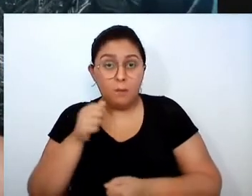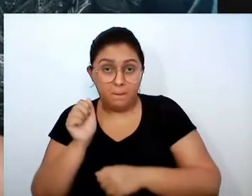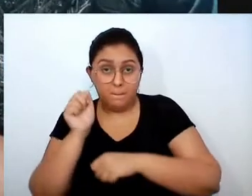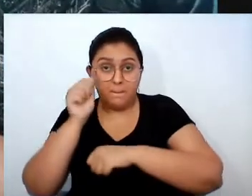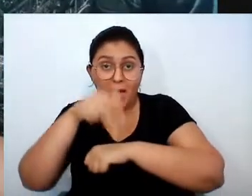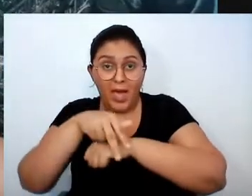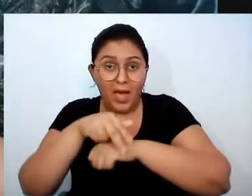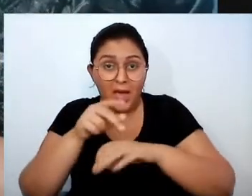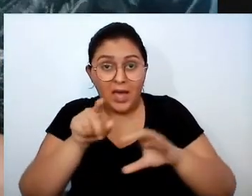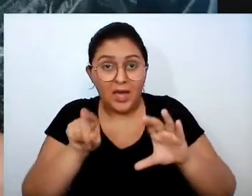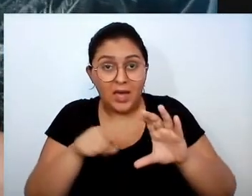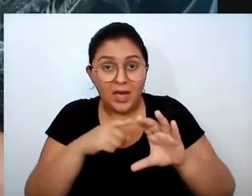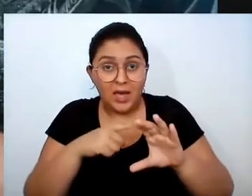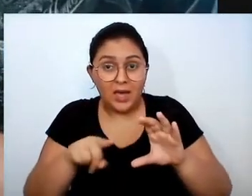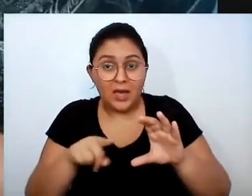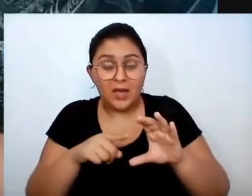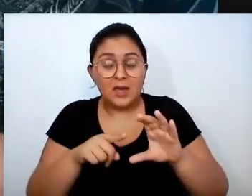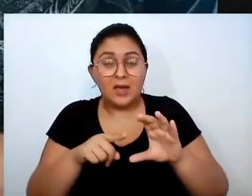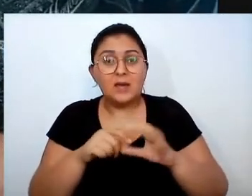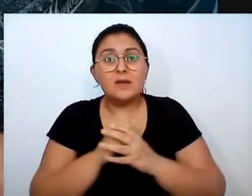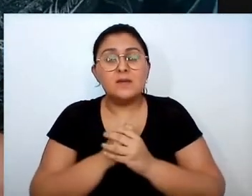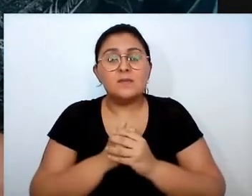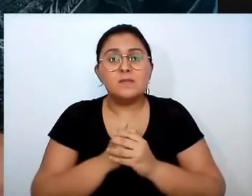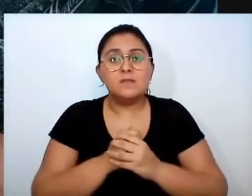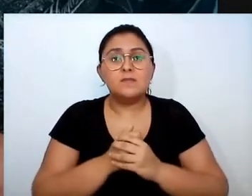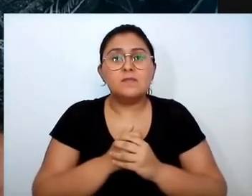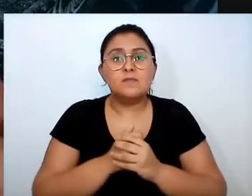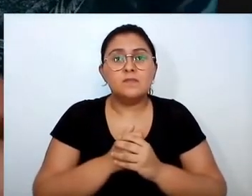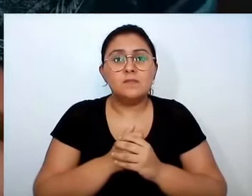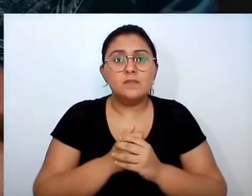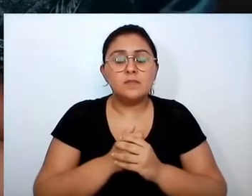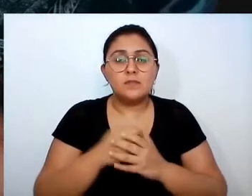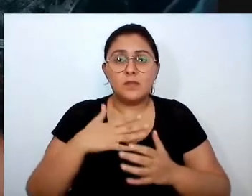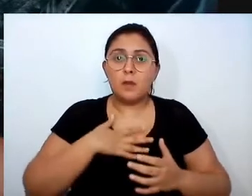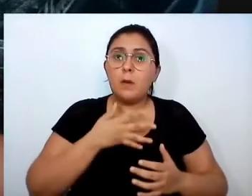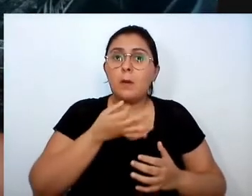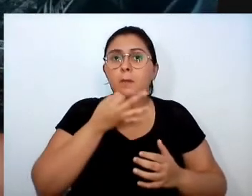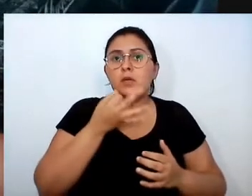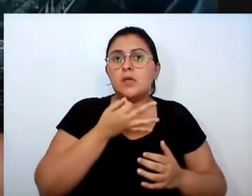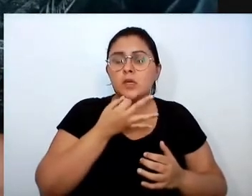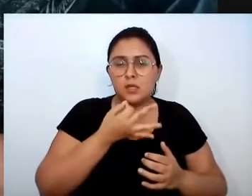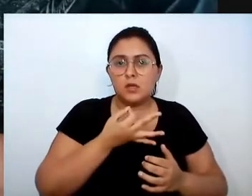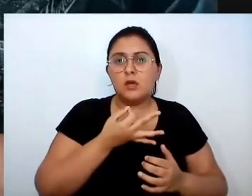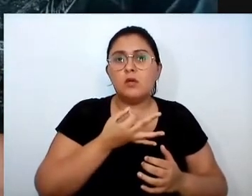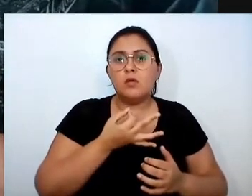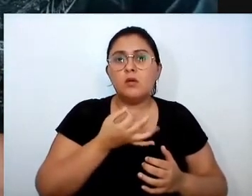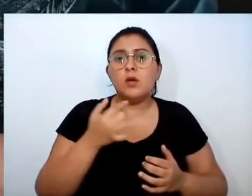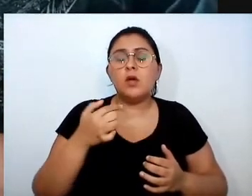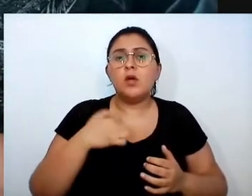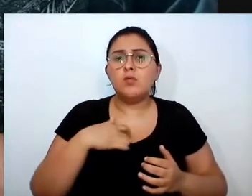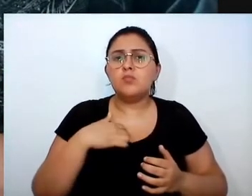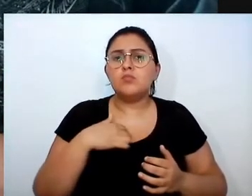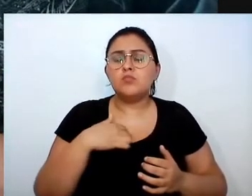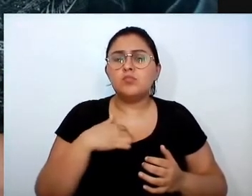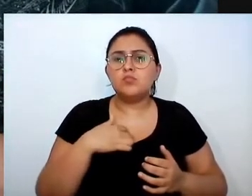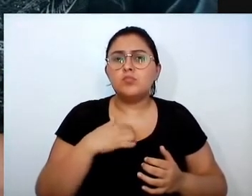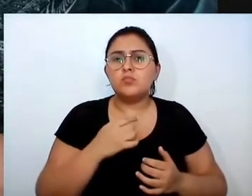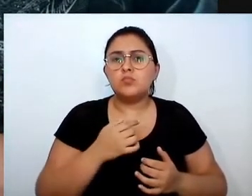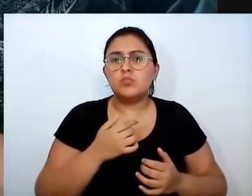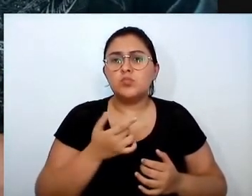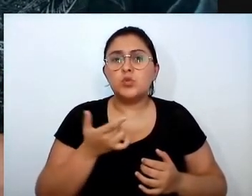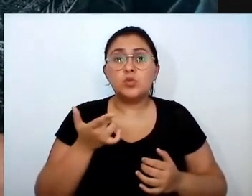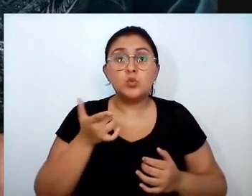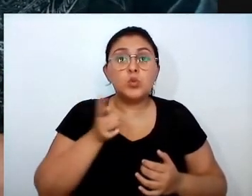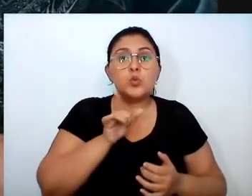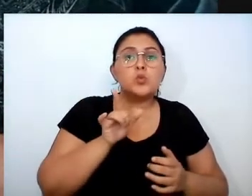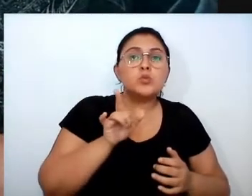cheguei no, eu, modéstia à parte, eu tenho uma facilidade muito